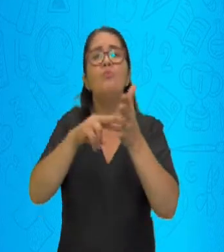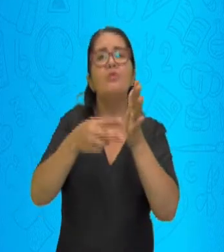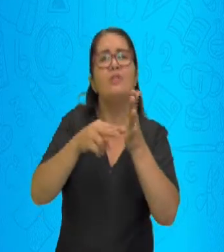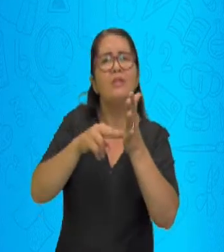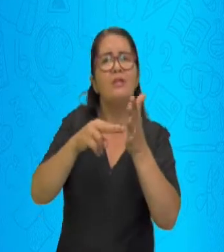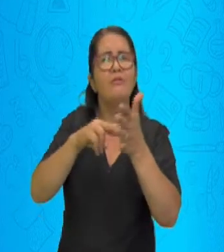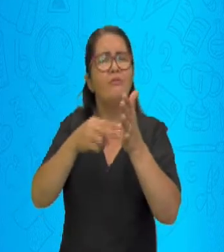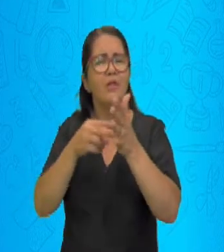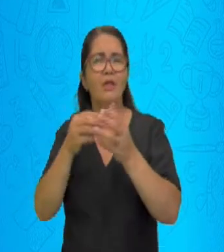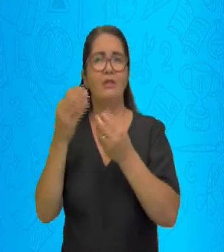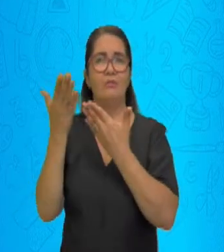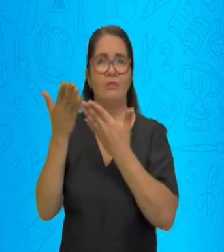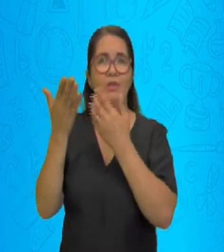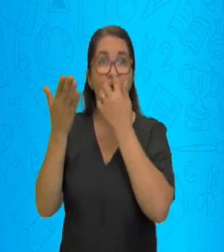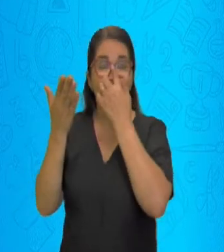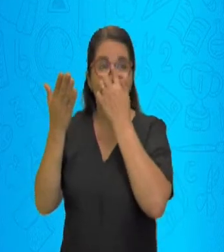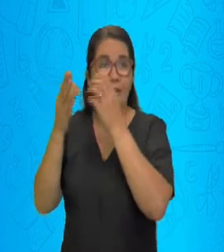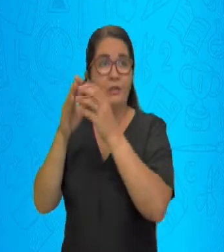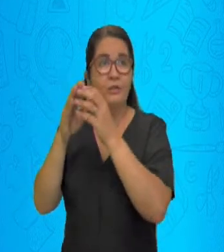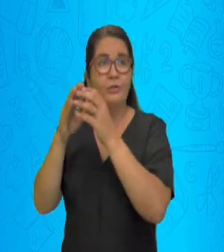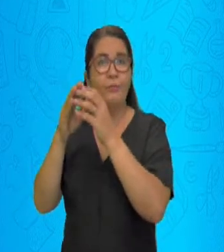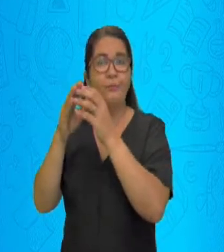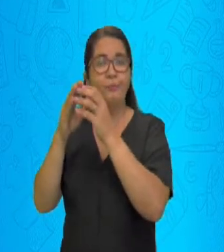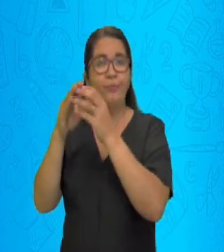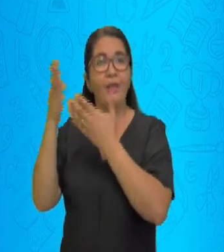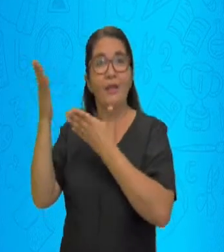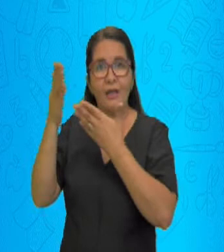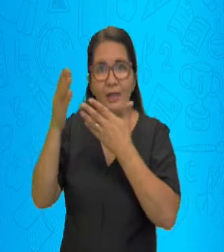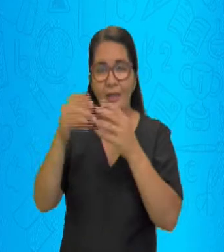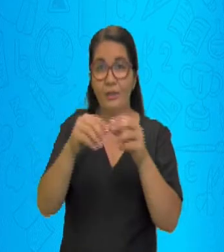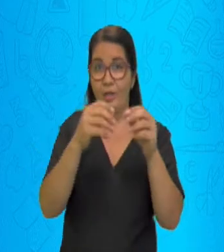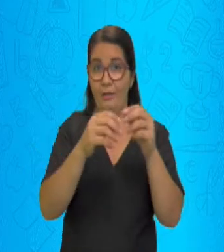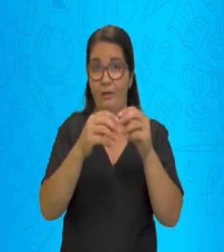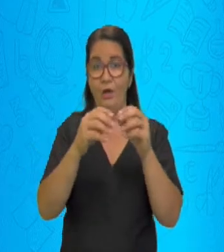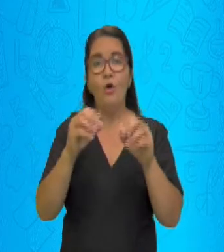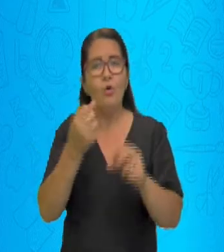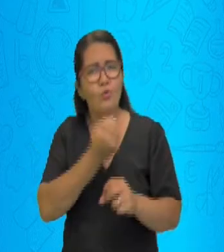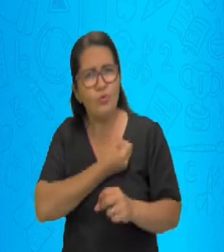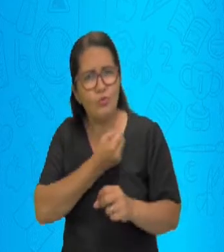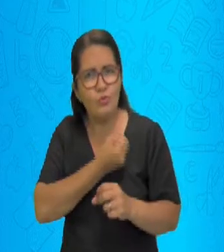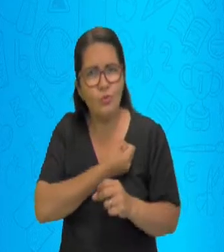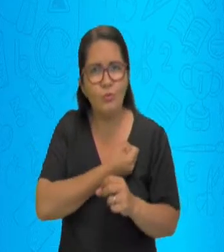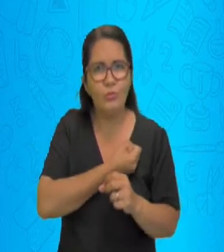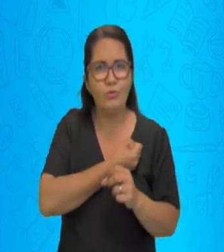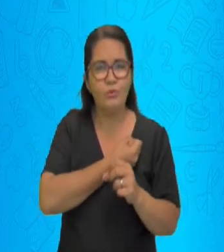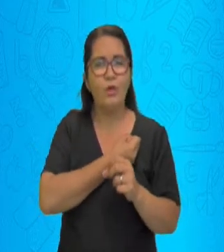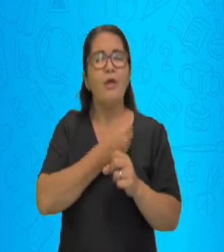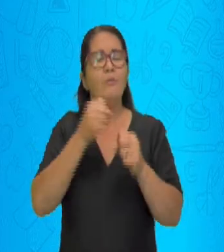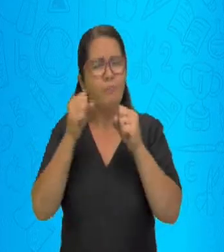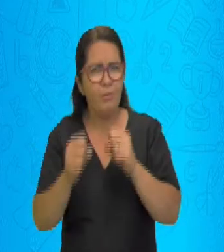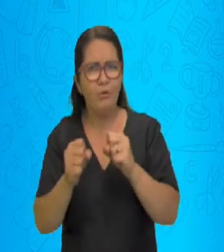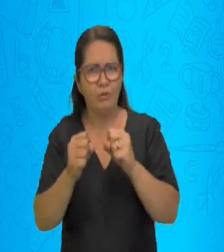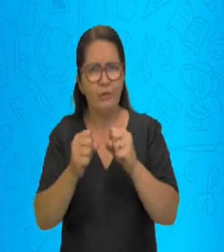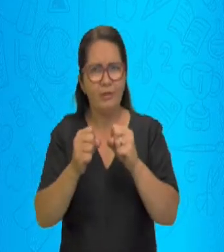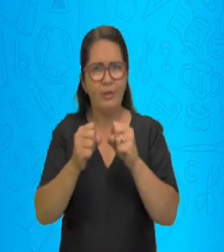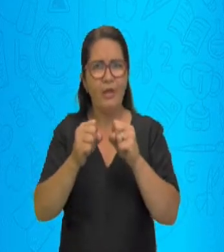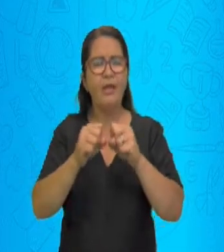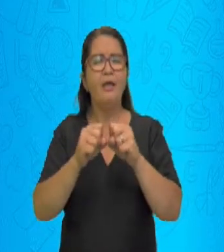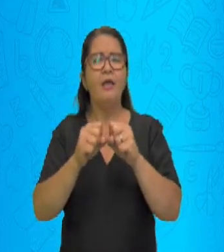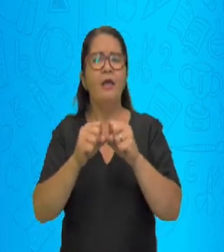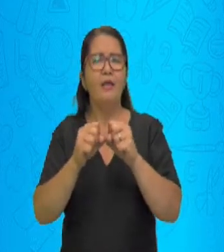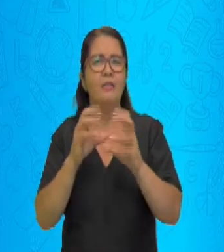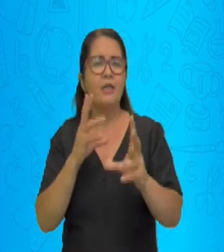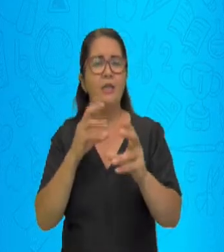numa adição podem ser somadas de maneira diferentes e o resultado não se altera. Então, aqui nós temos